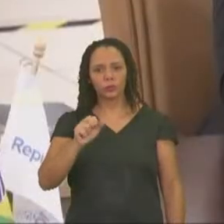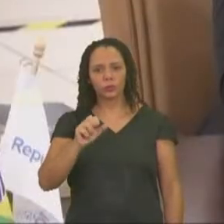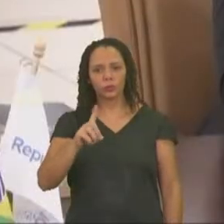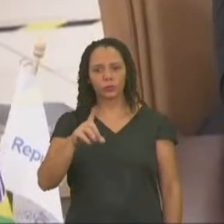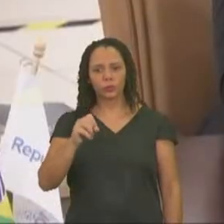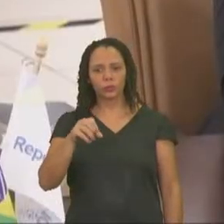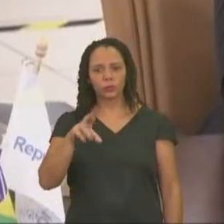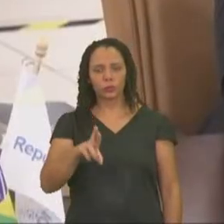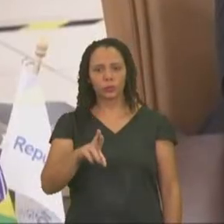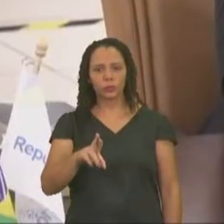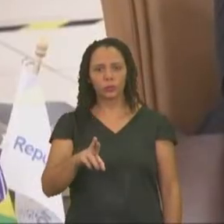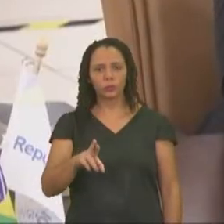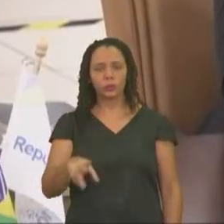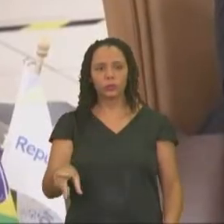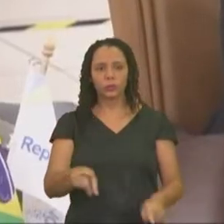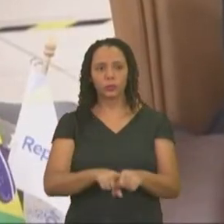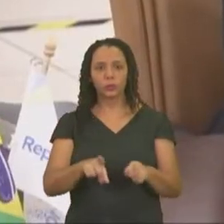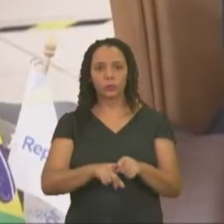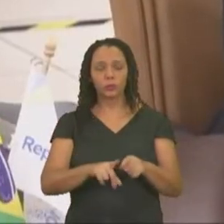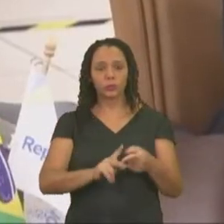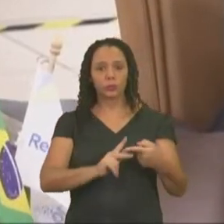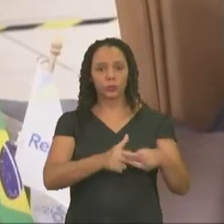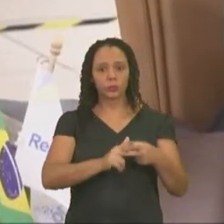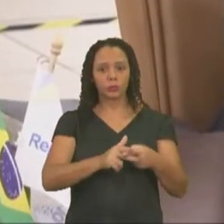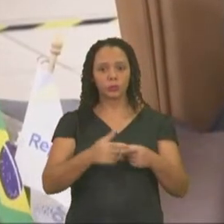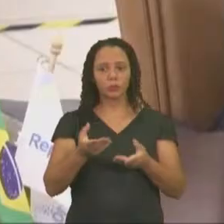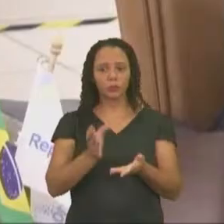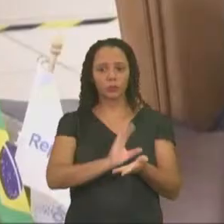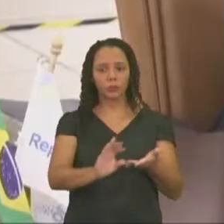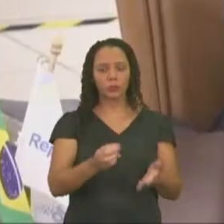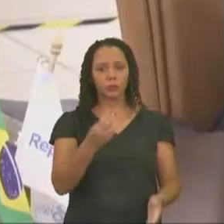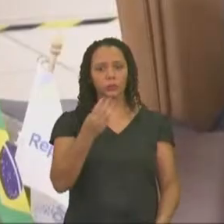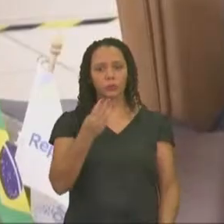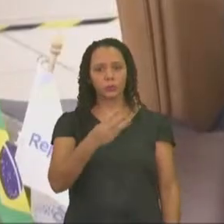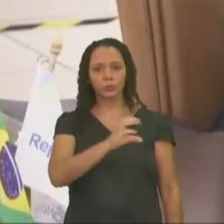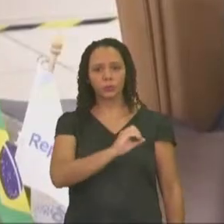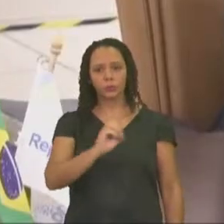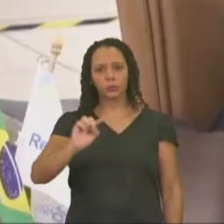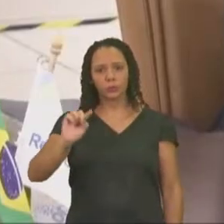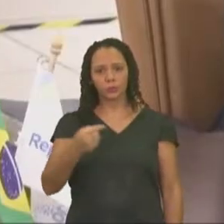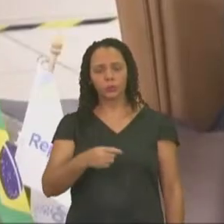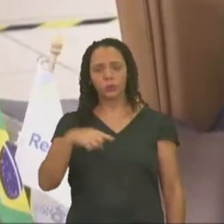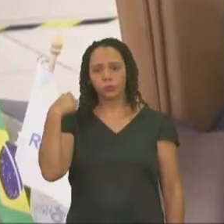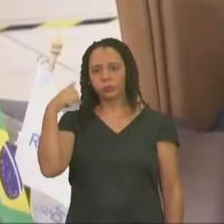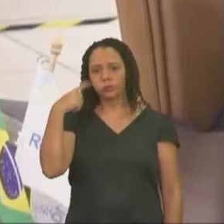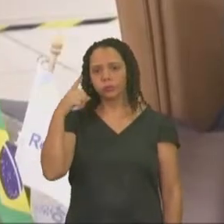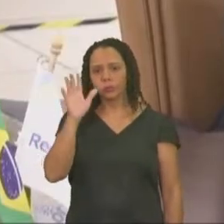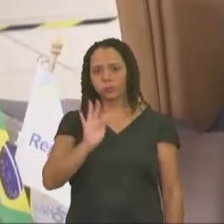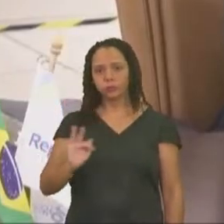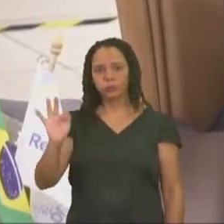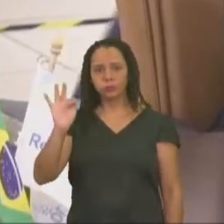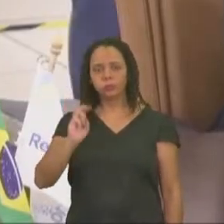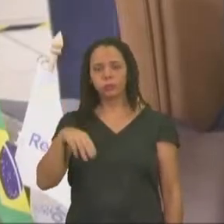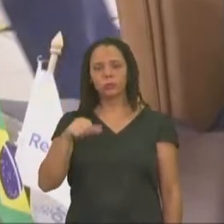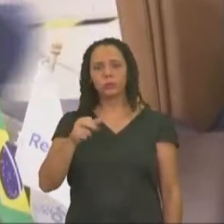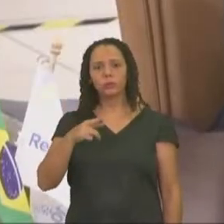né, com uma emenda de 300 mil que o nosso deputado federal Márcio Alvino mandou para a